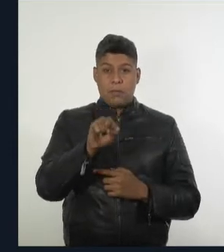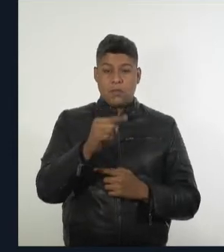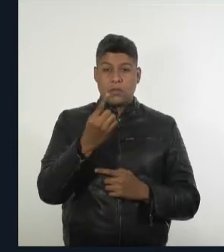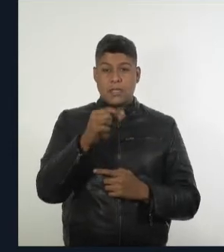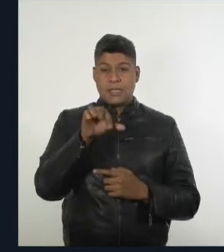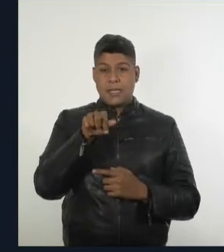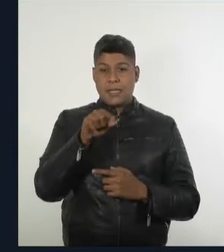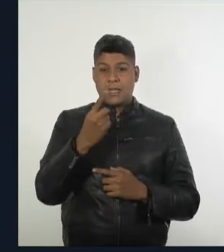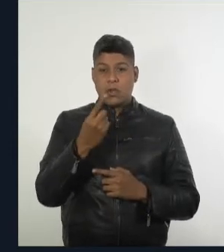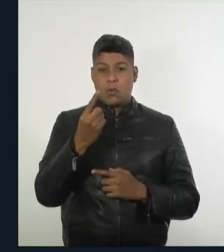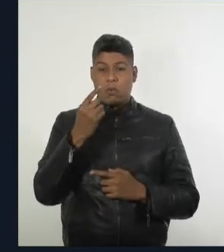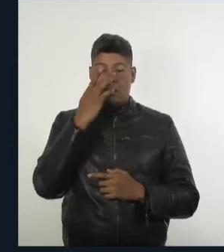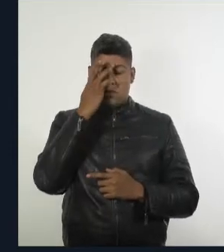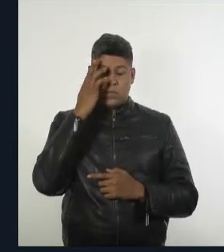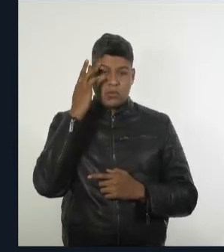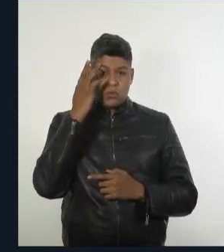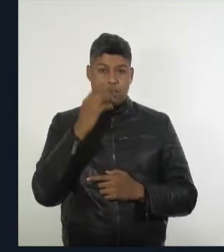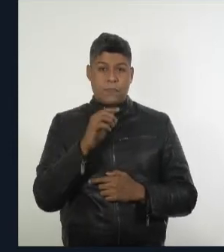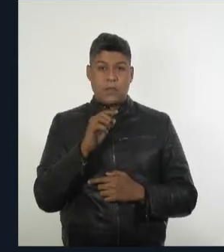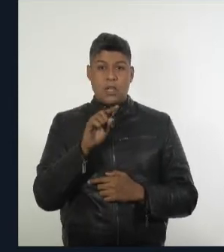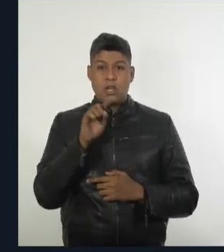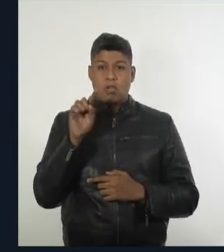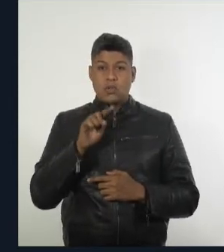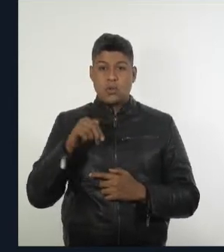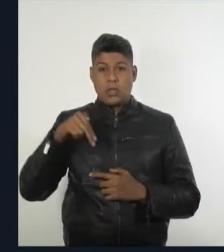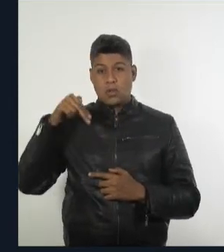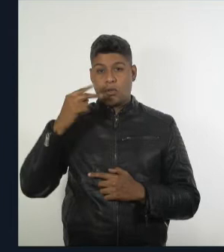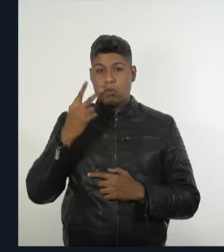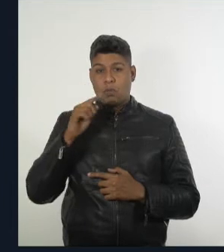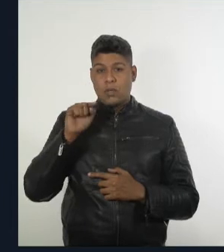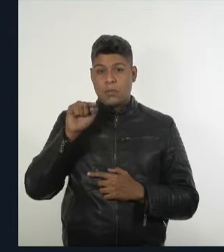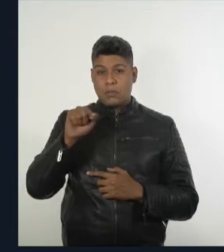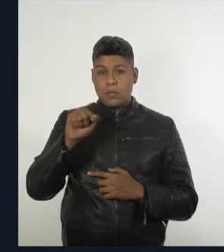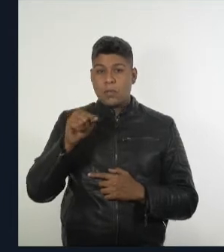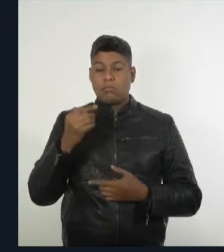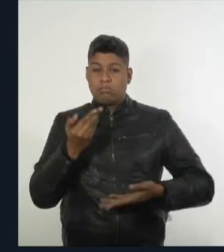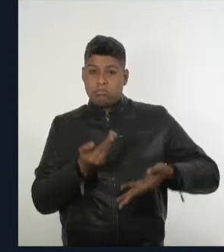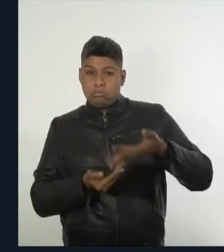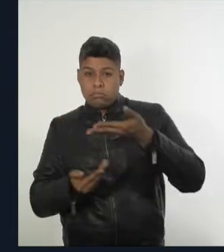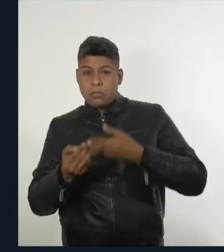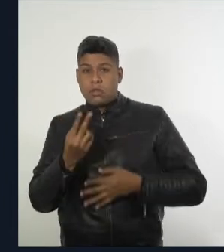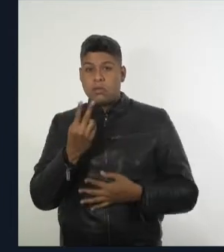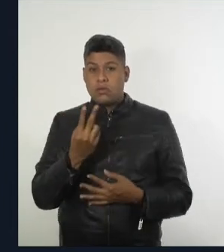pessoas. Na Zona Norte, 2.755 ações, com